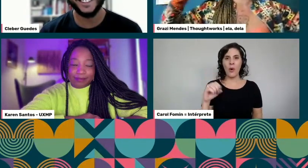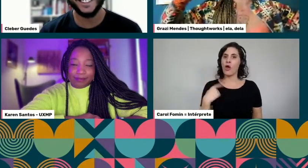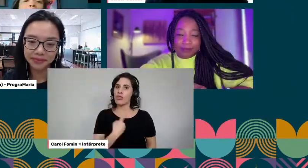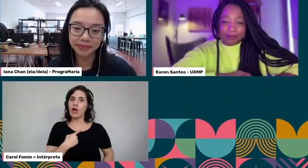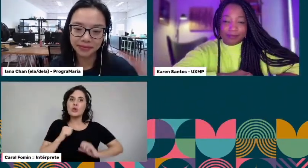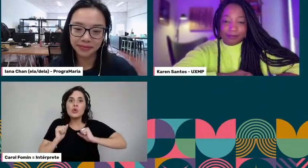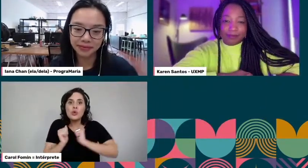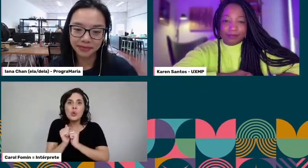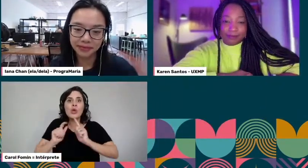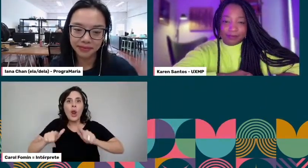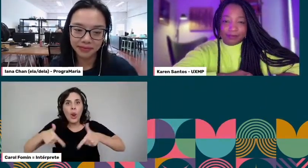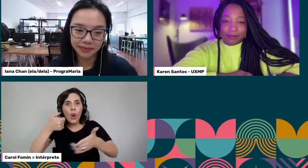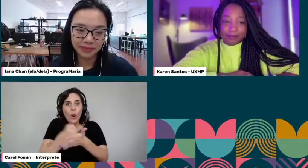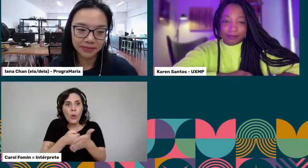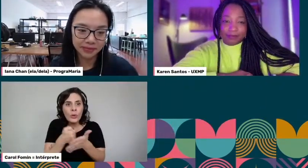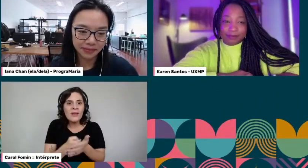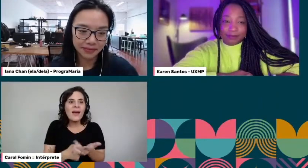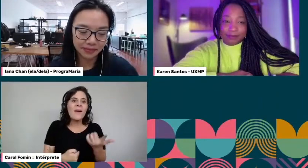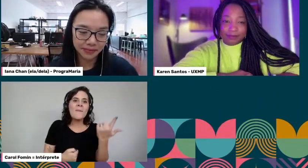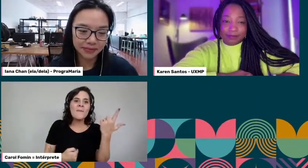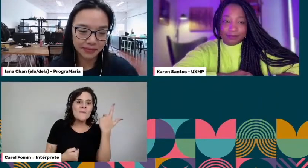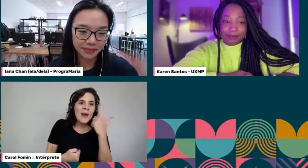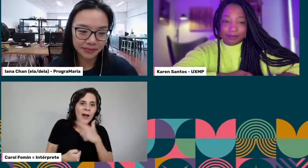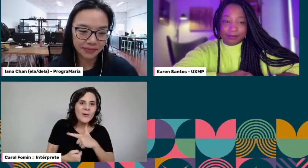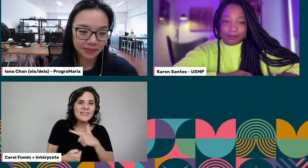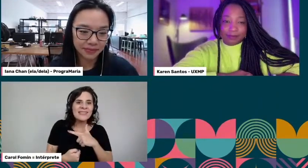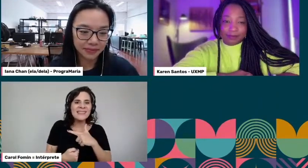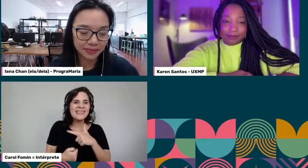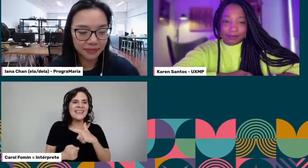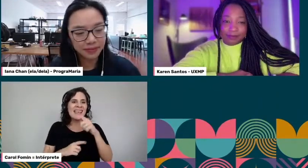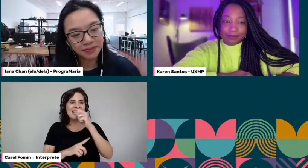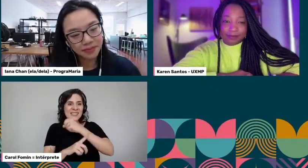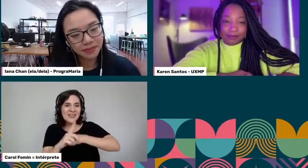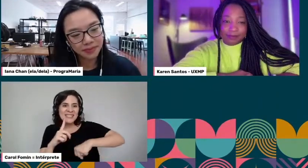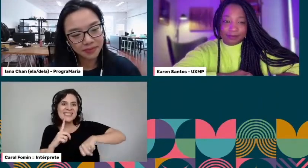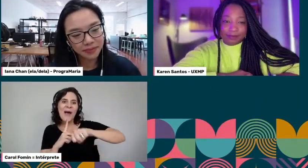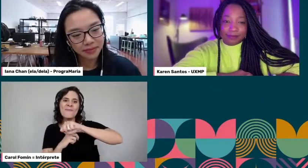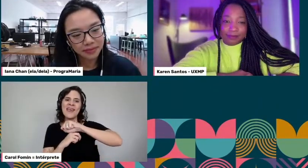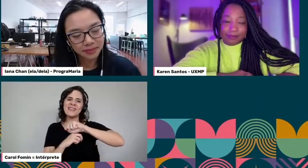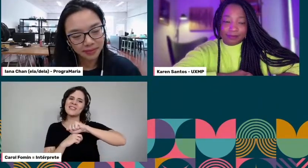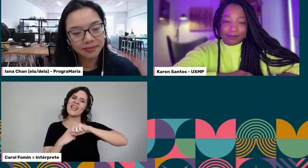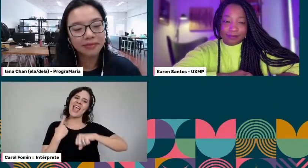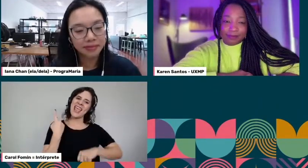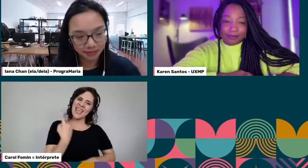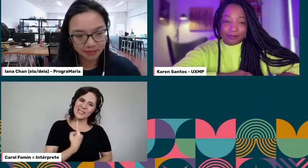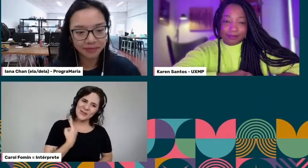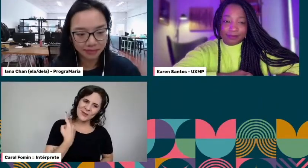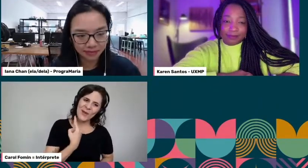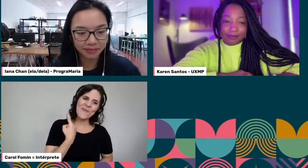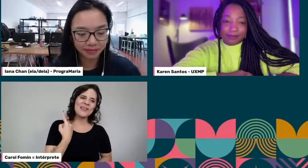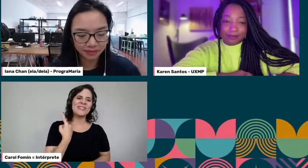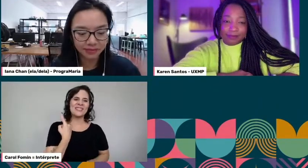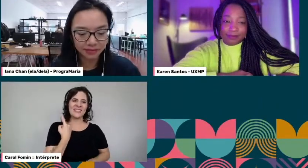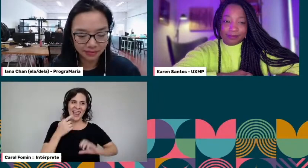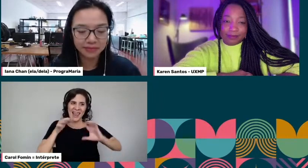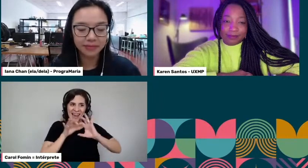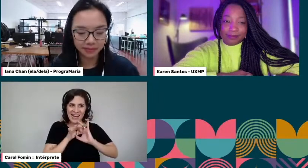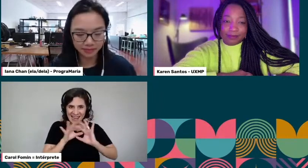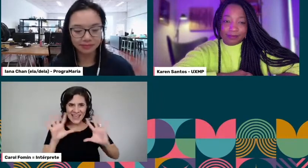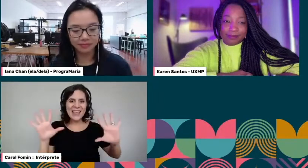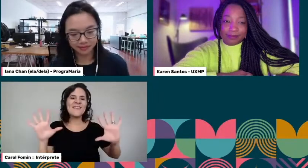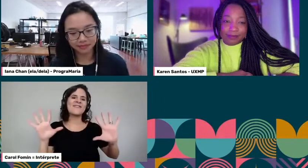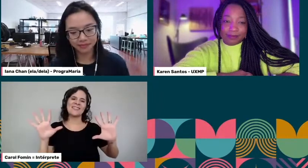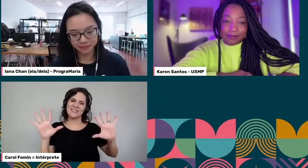ser socialmente e possa ser individualmente, né, livre também